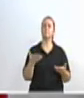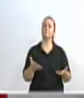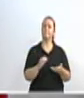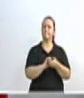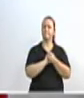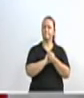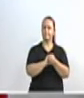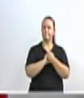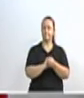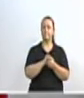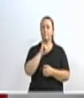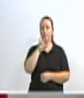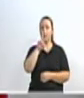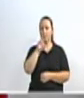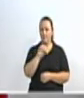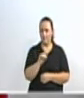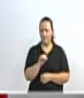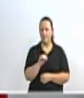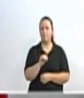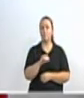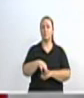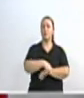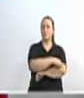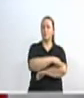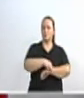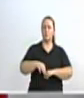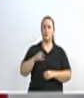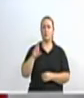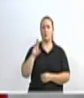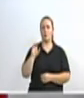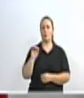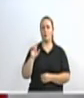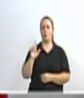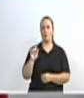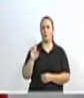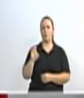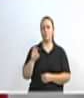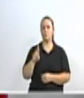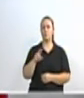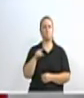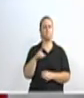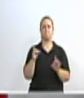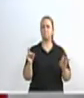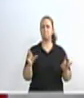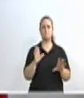o Ivo Bachmann, parabenizar o engenheiro Roger, que foi muito prático na sua...